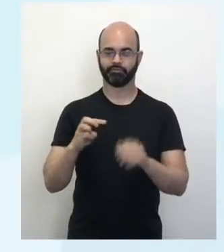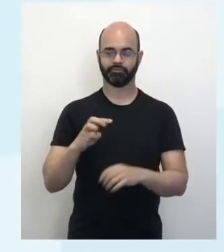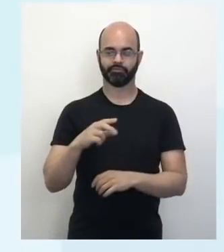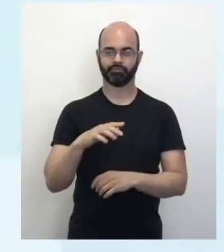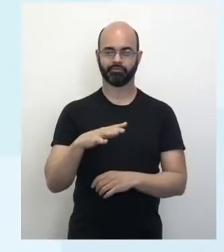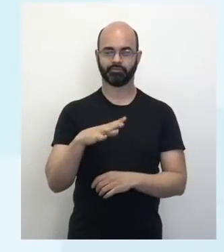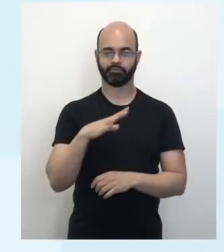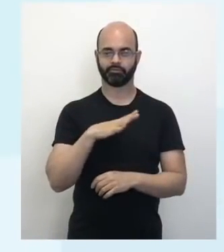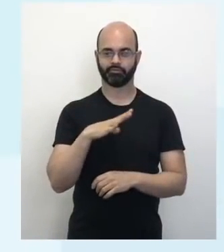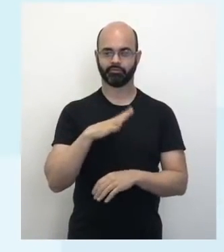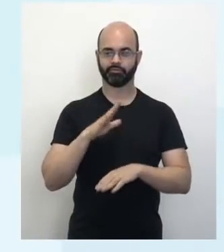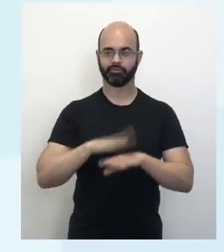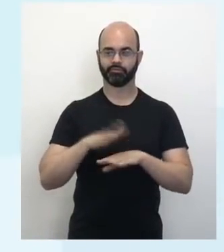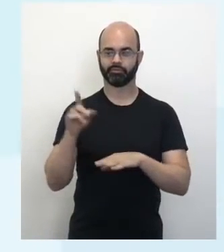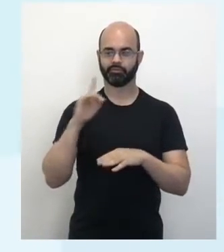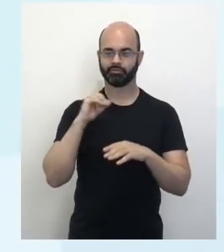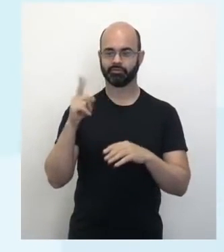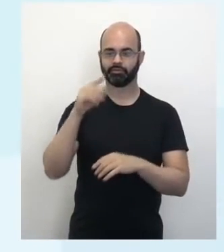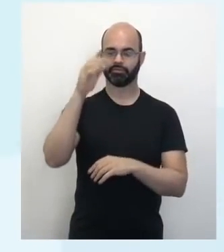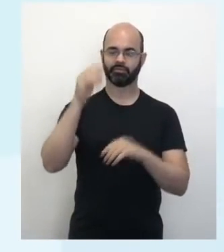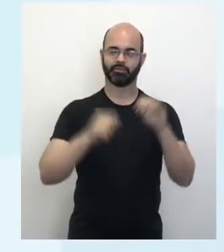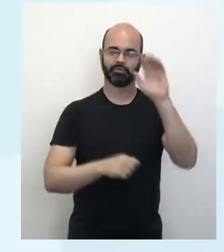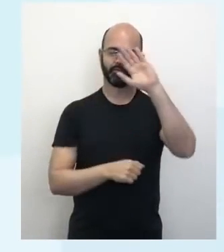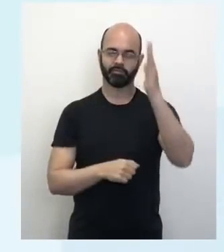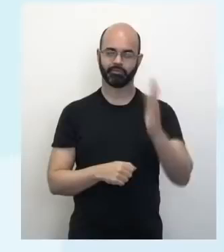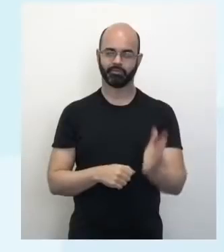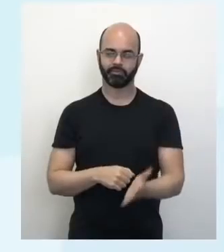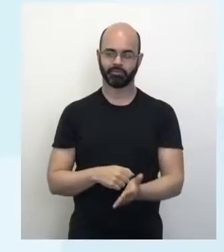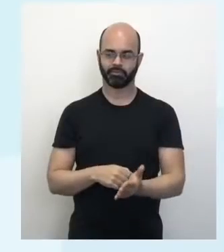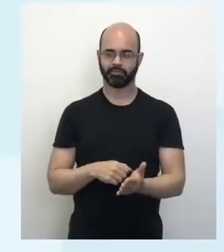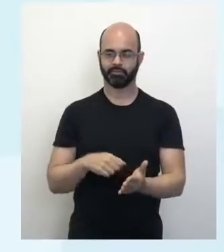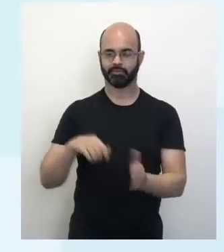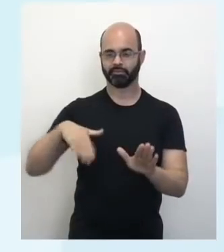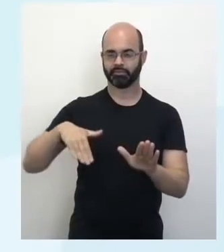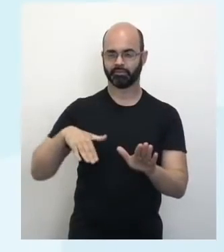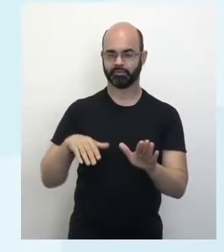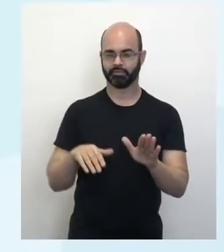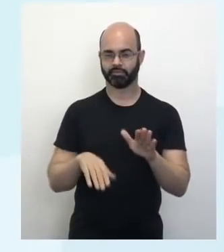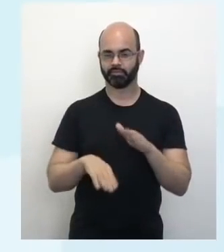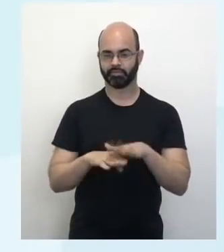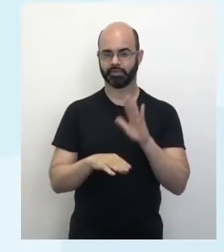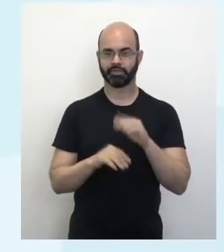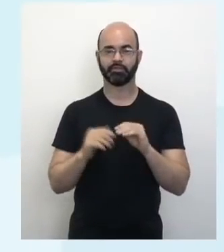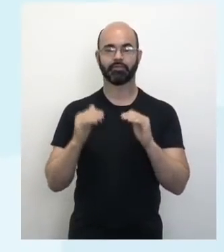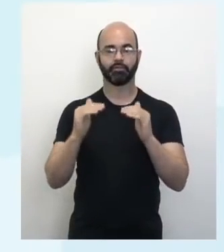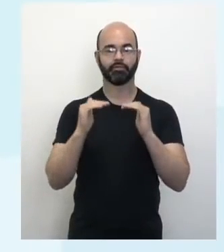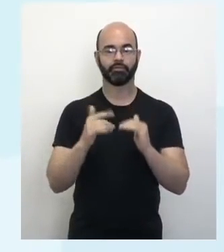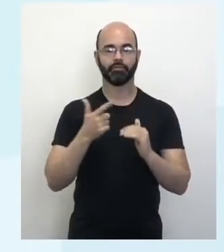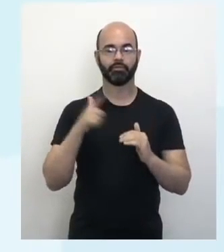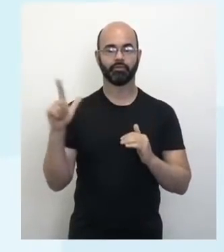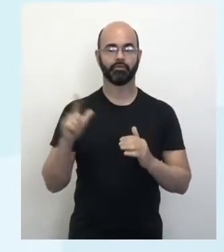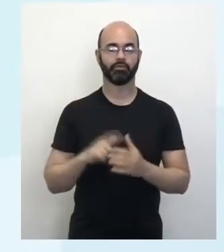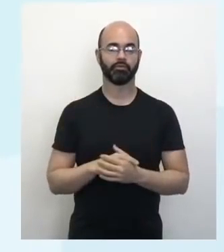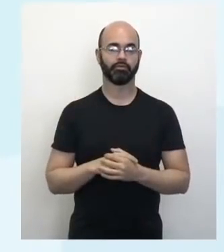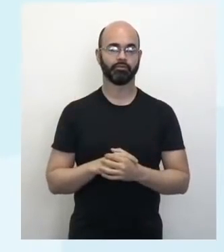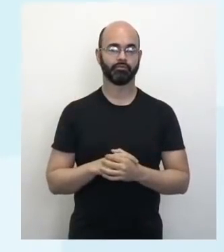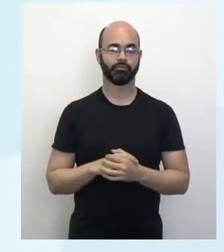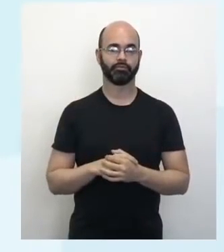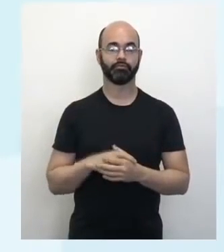região litorânea do Brasil. E nós temos o próximo mapa, que aí mostra a